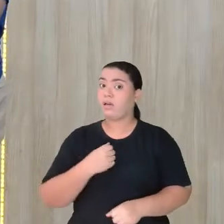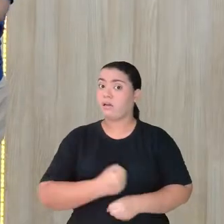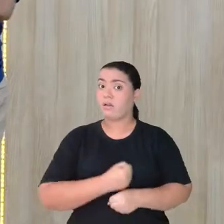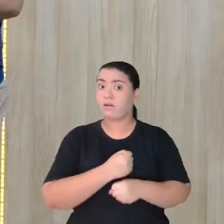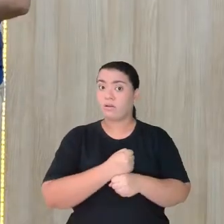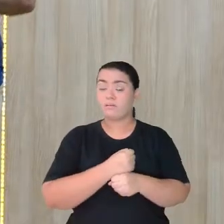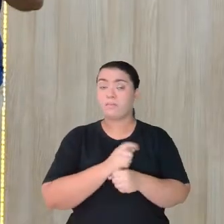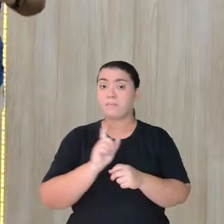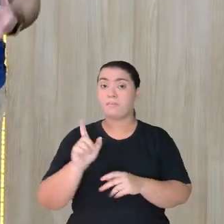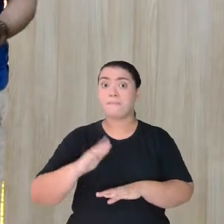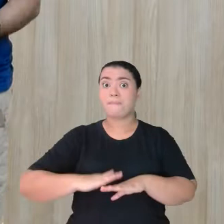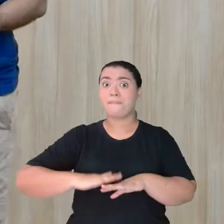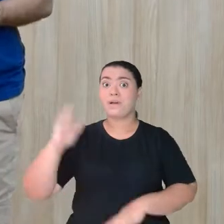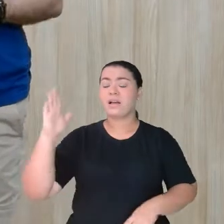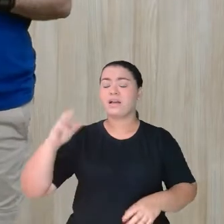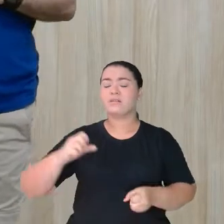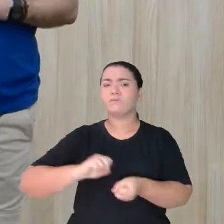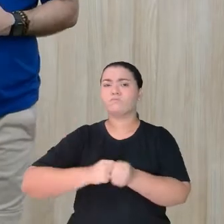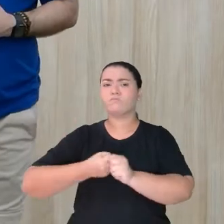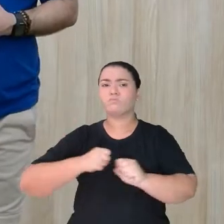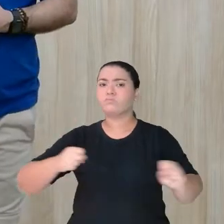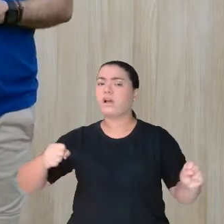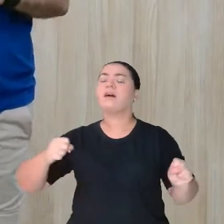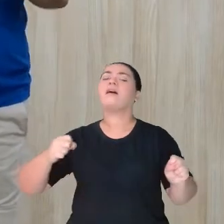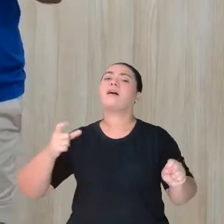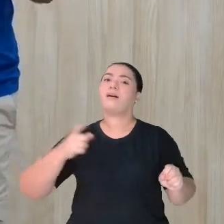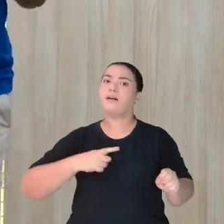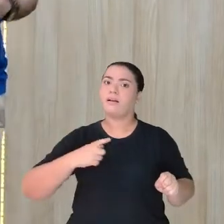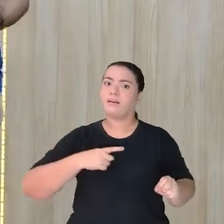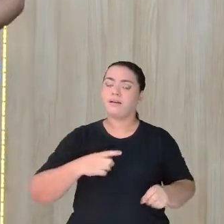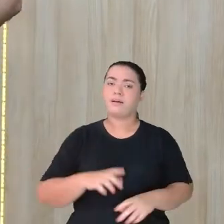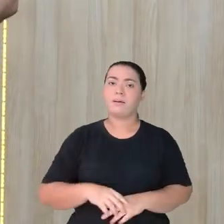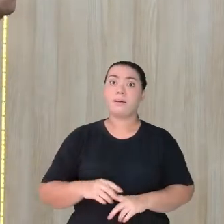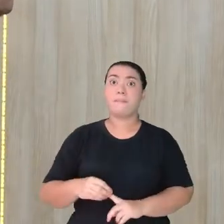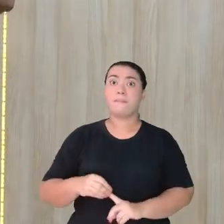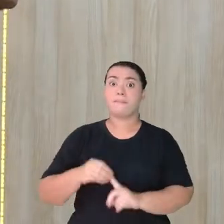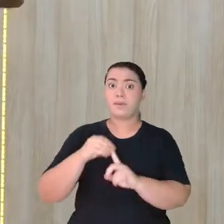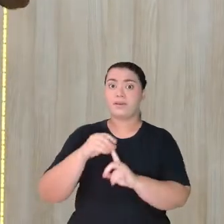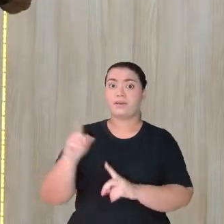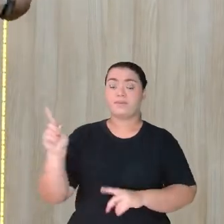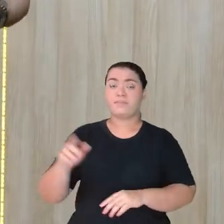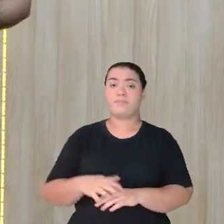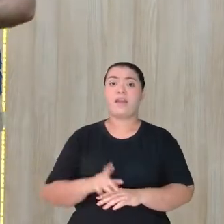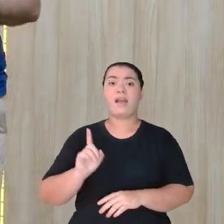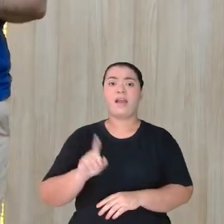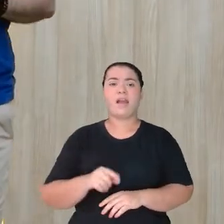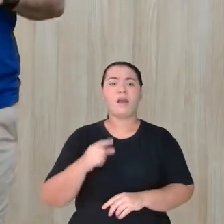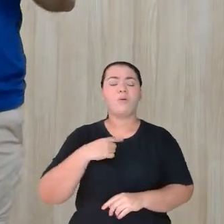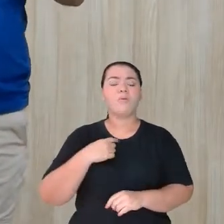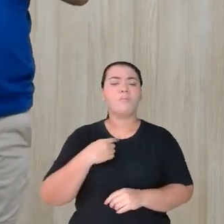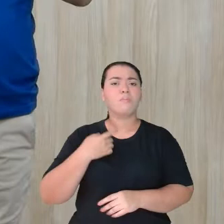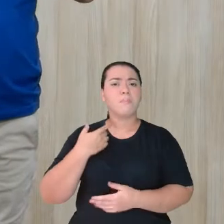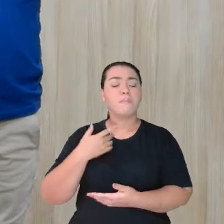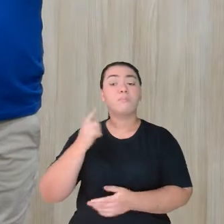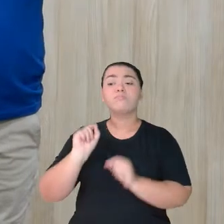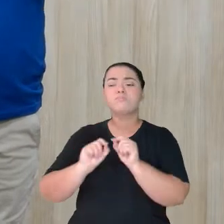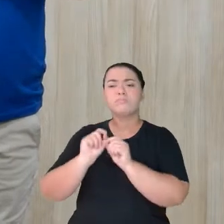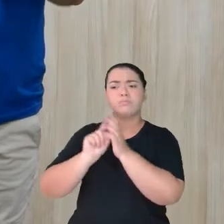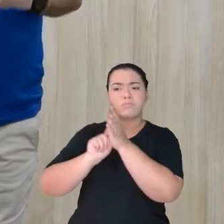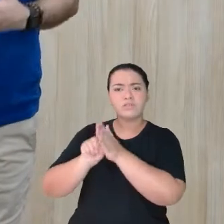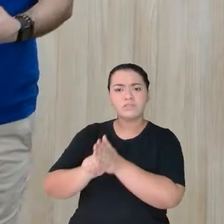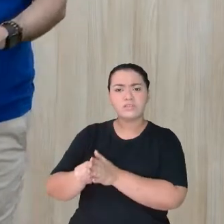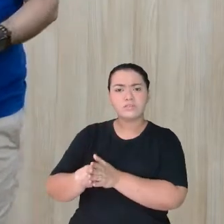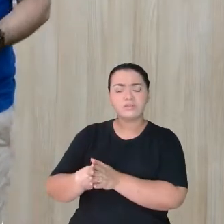humanas mais grandiosas que existem. Há indícios, né, há relatos que dizem que,